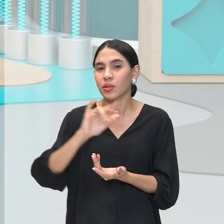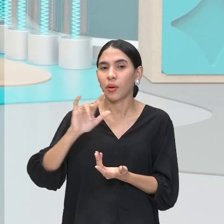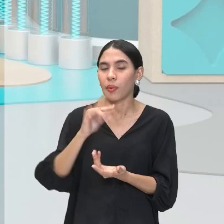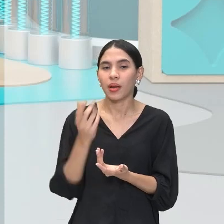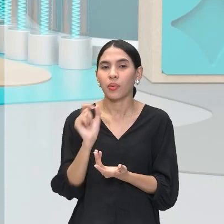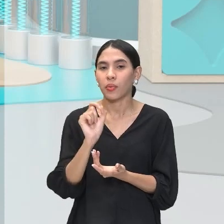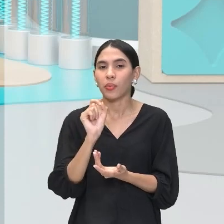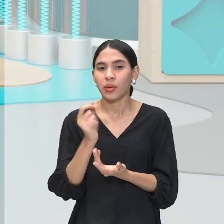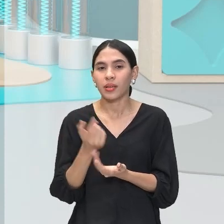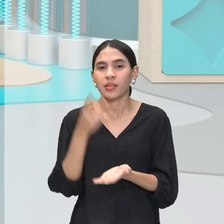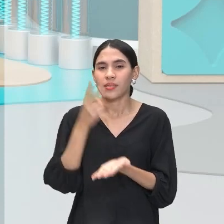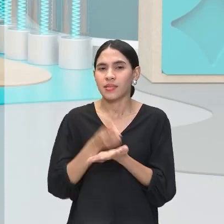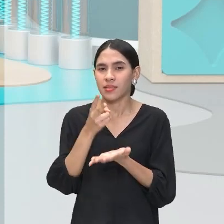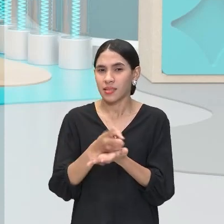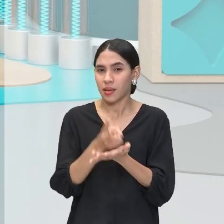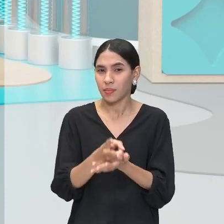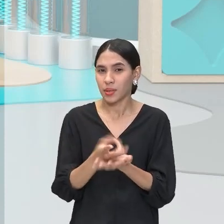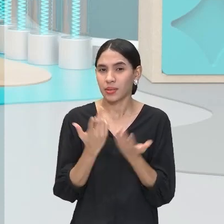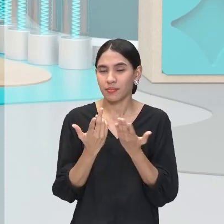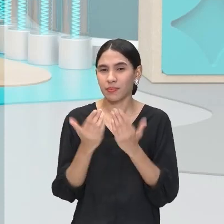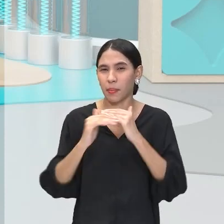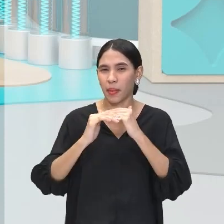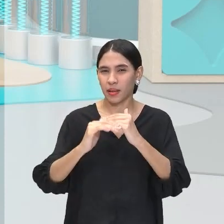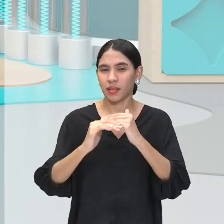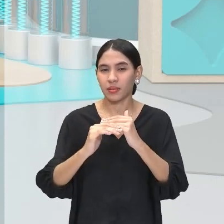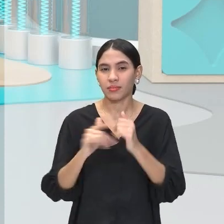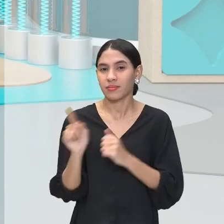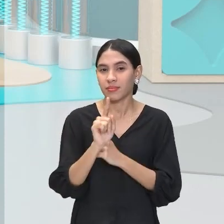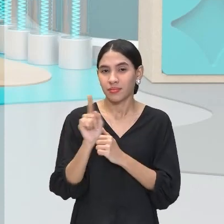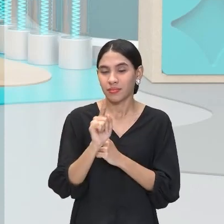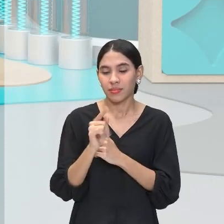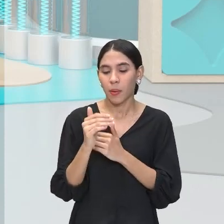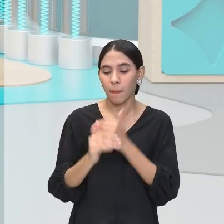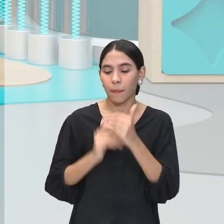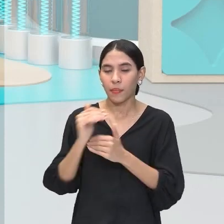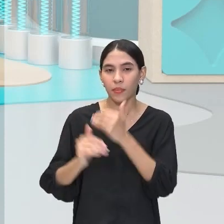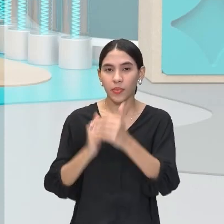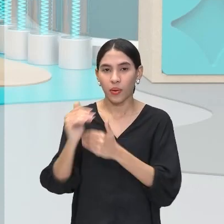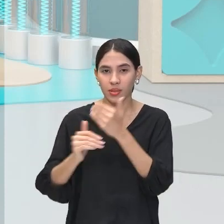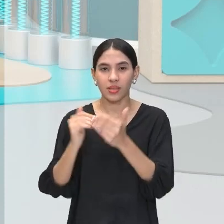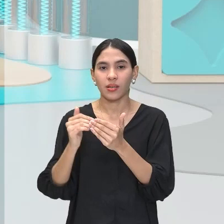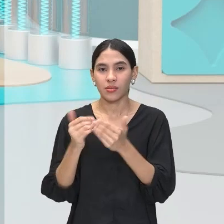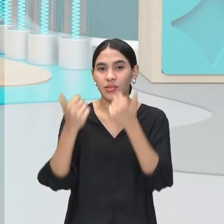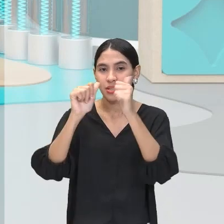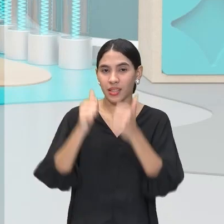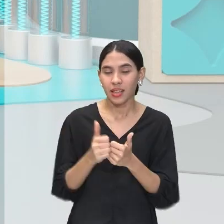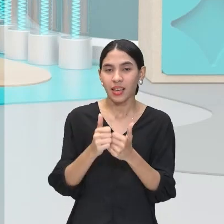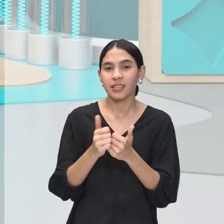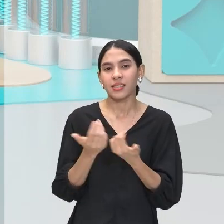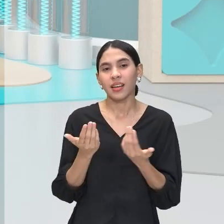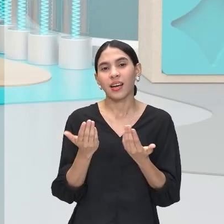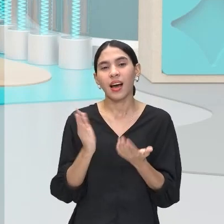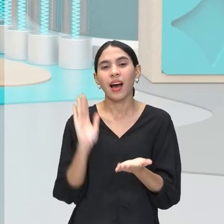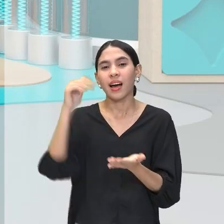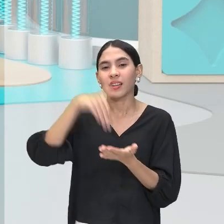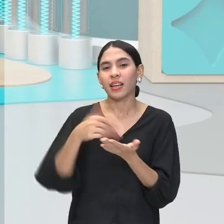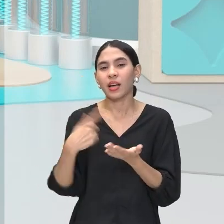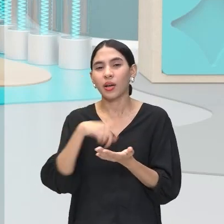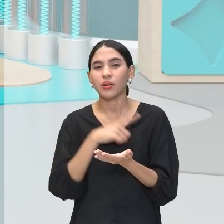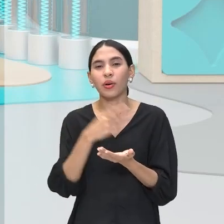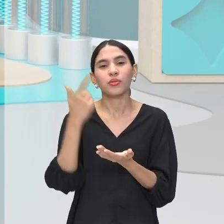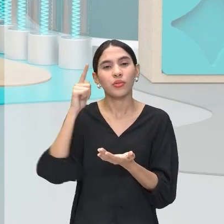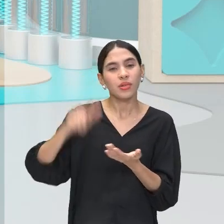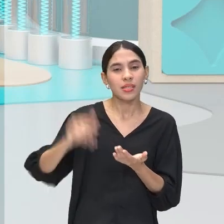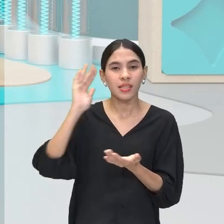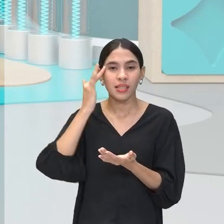foi sempre desta forma. Foi um processo de constituição até chegarmos neste entendimento atual